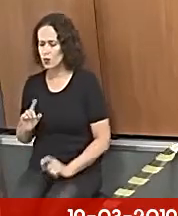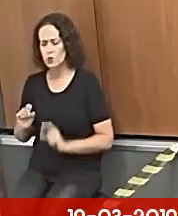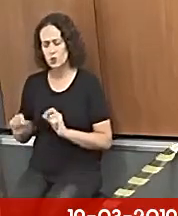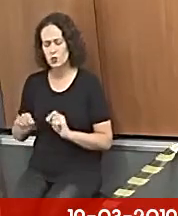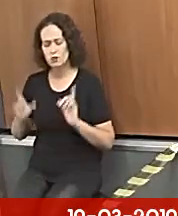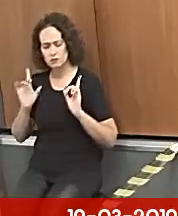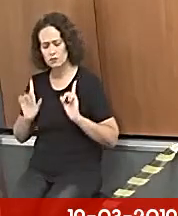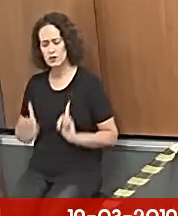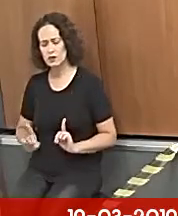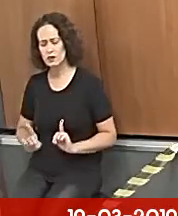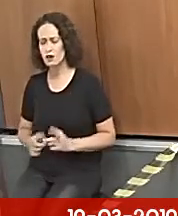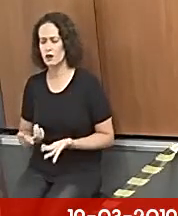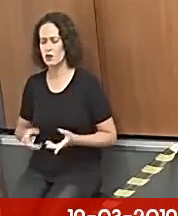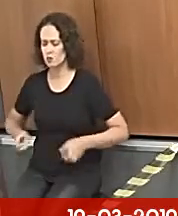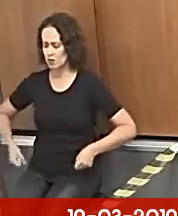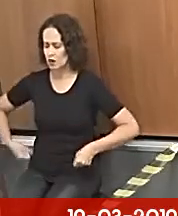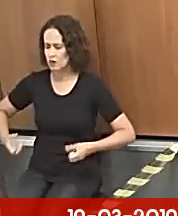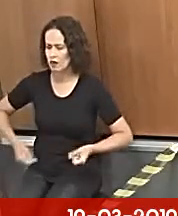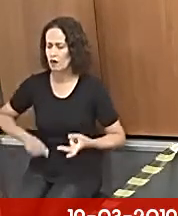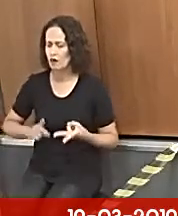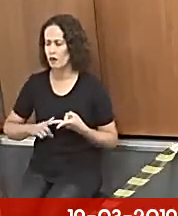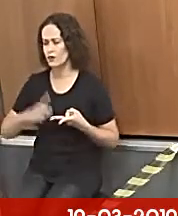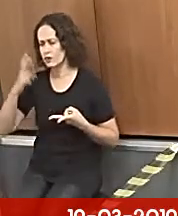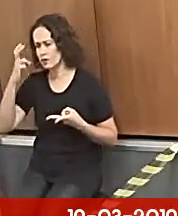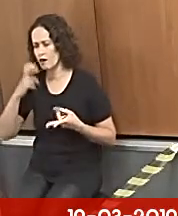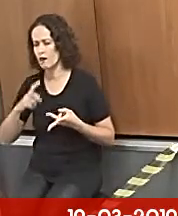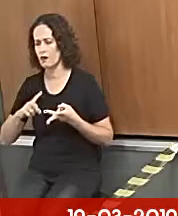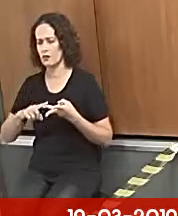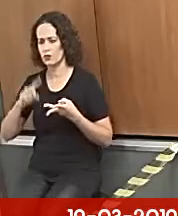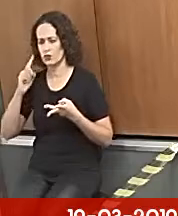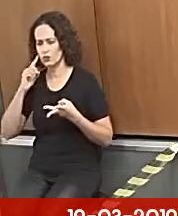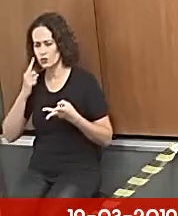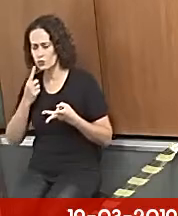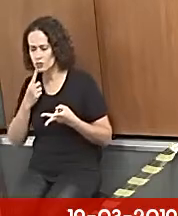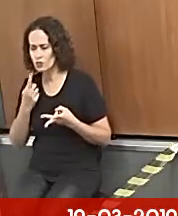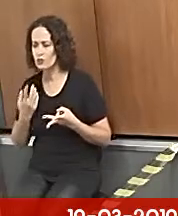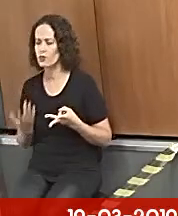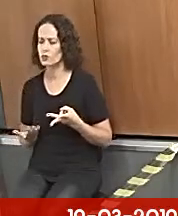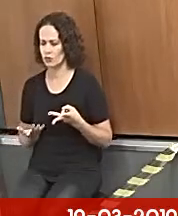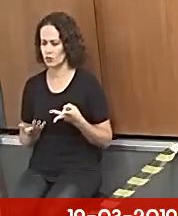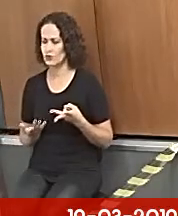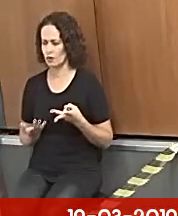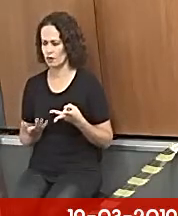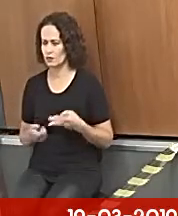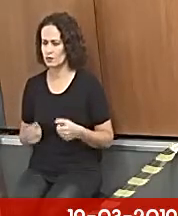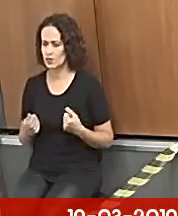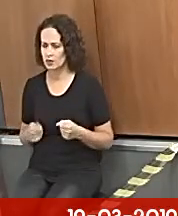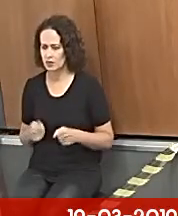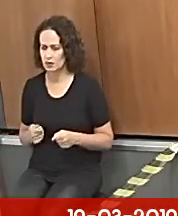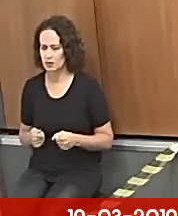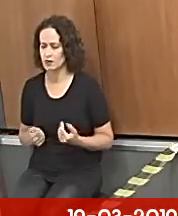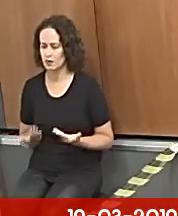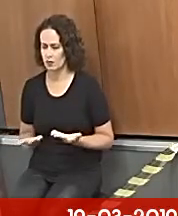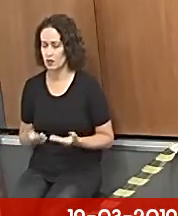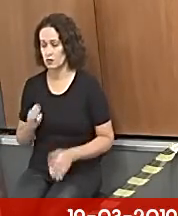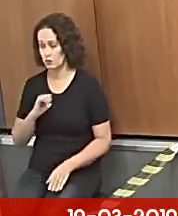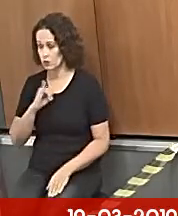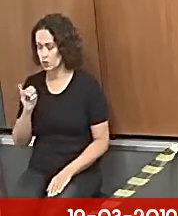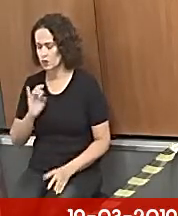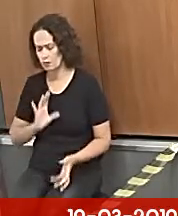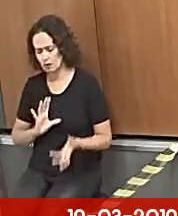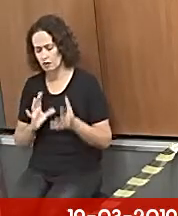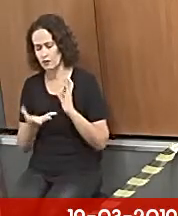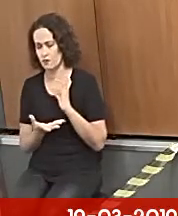avô do cadeirante a do cego do sul na china nós devemos ser ouvidos nem vai fazer uma reforma na escola